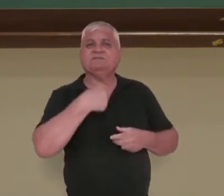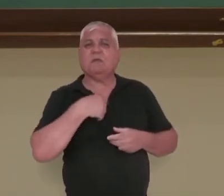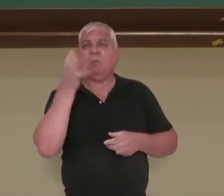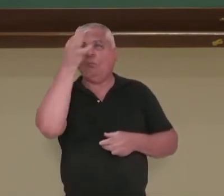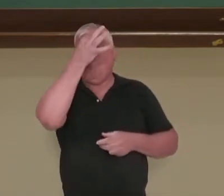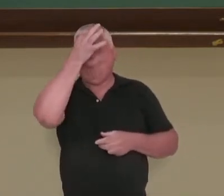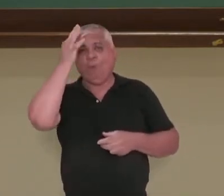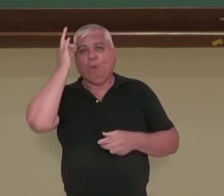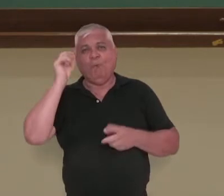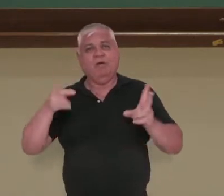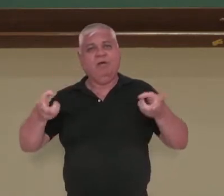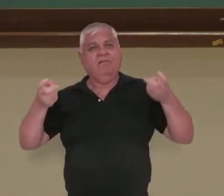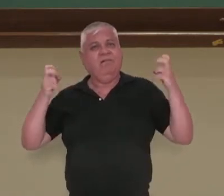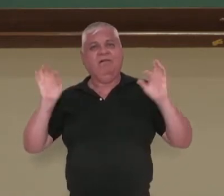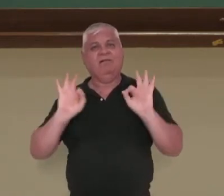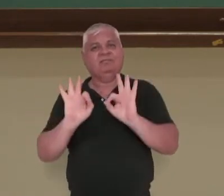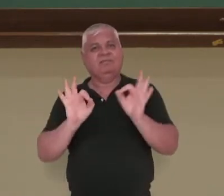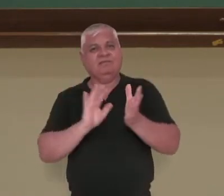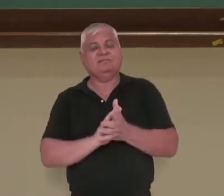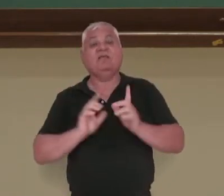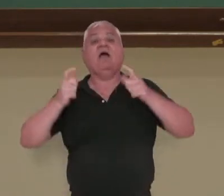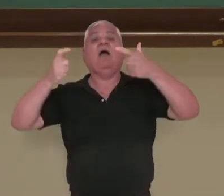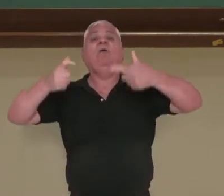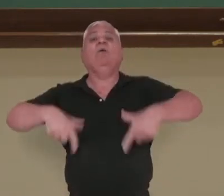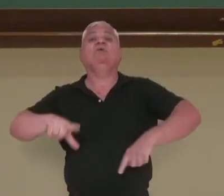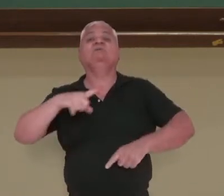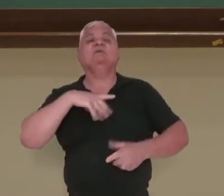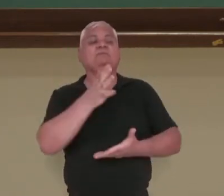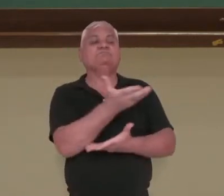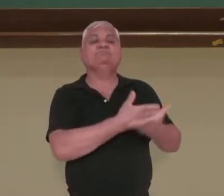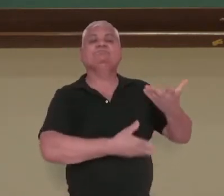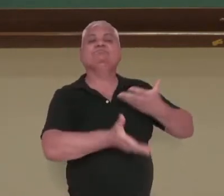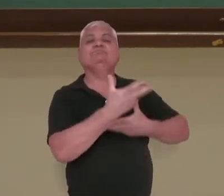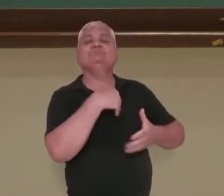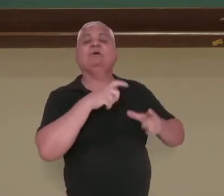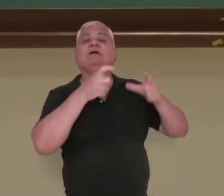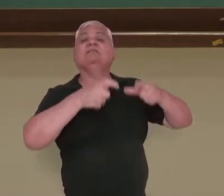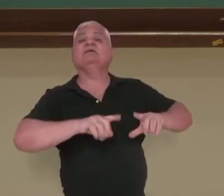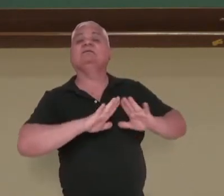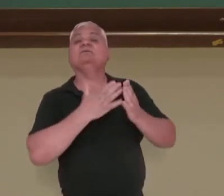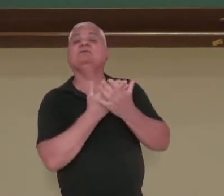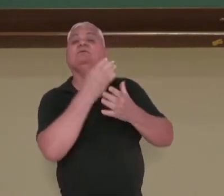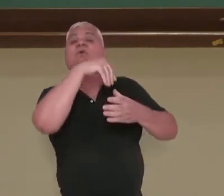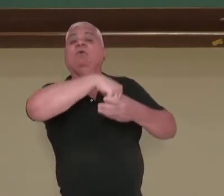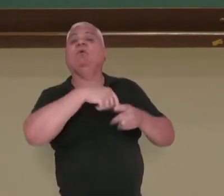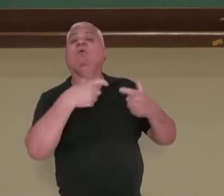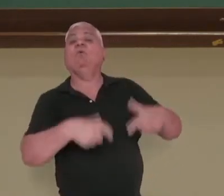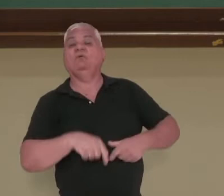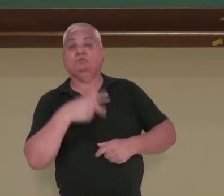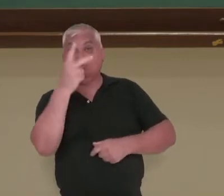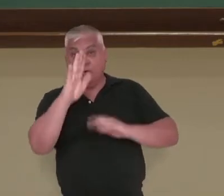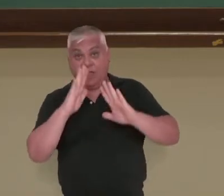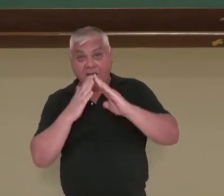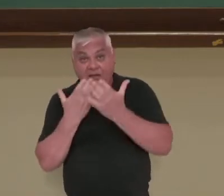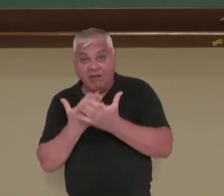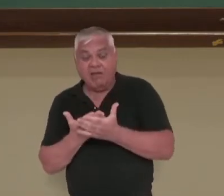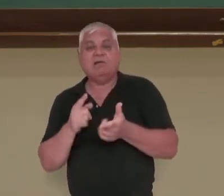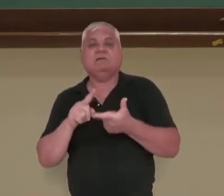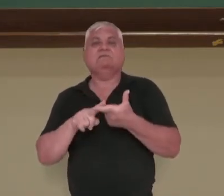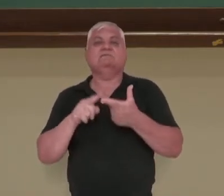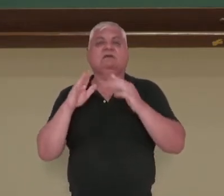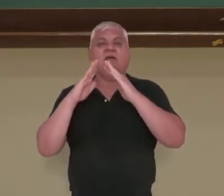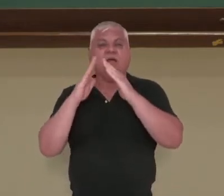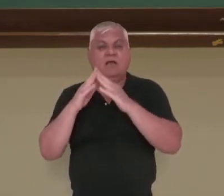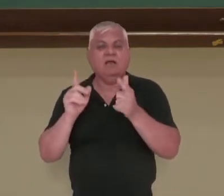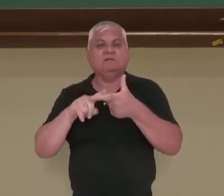Então comecem a observar onde que tem a cooperação dentro do teu ambiente escolar. e na tua casa, e no mundo do trabalho.